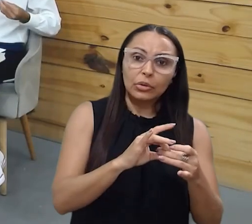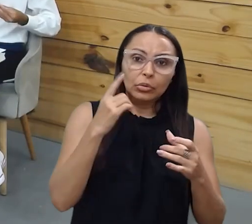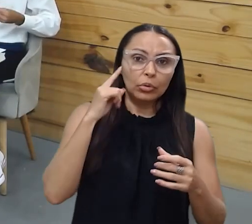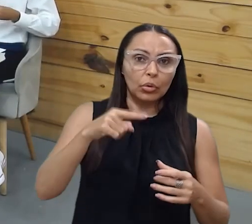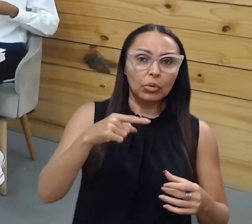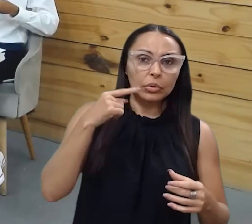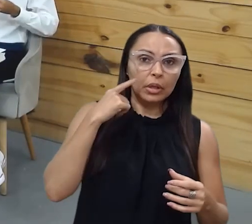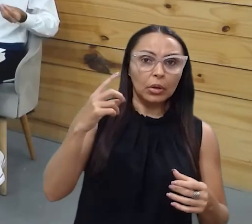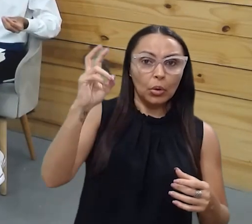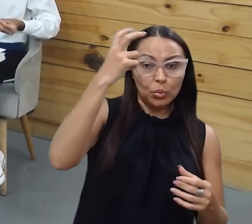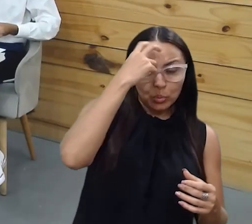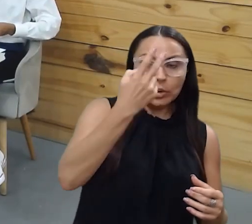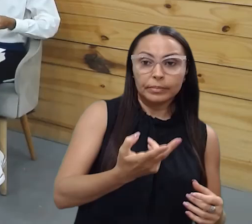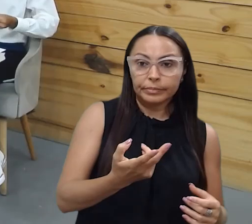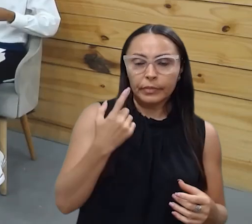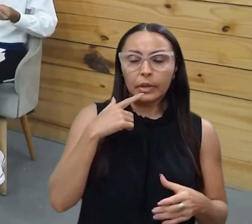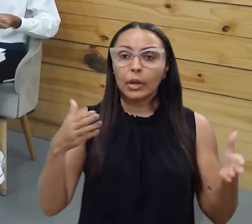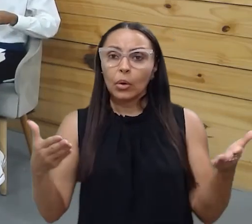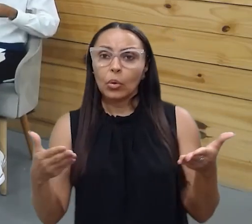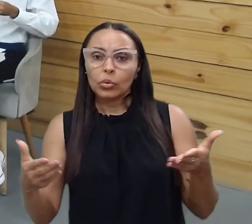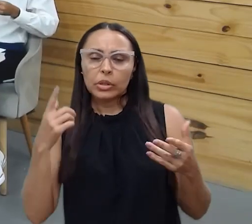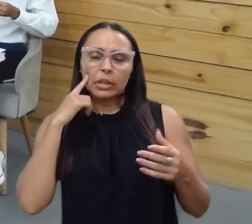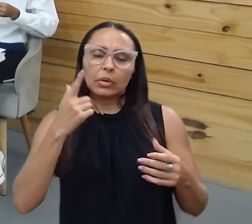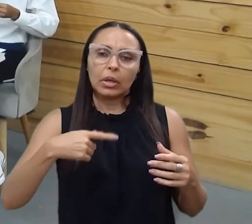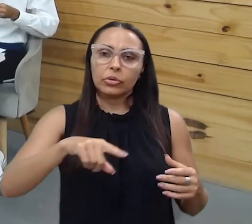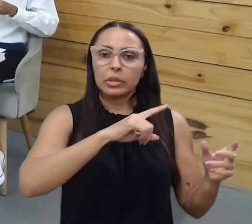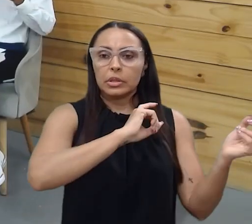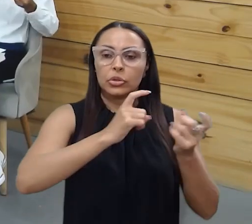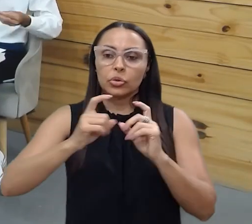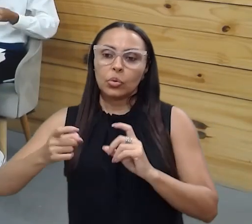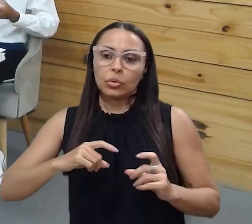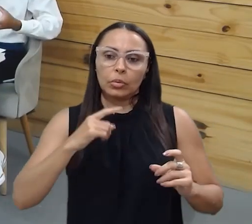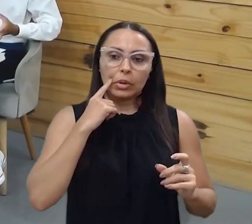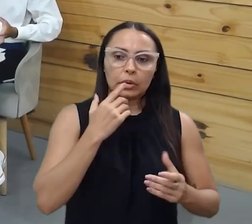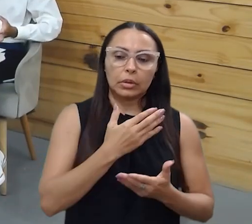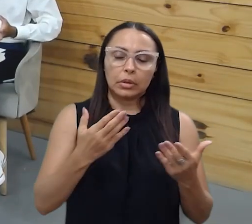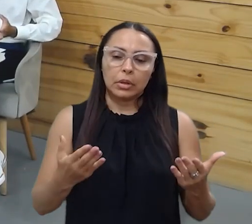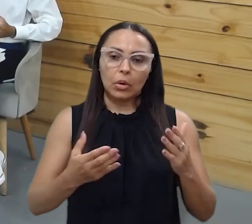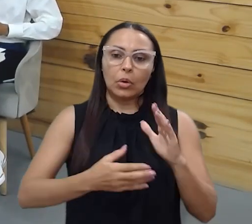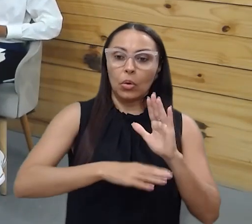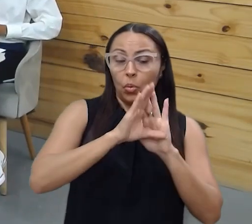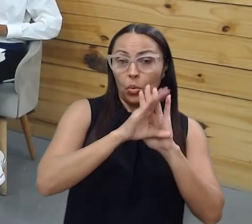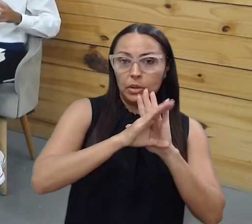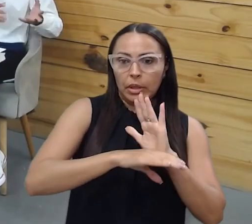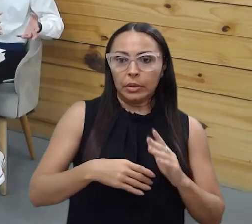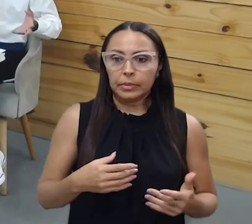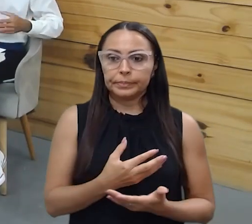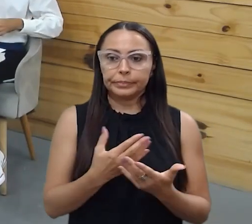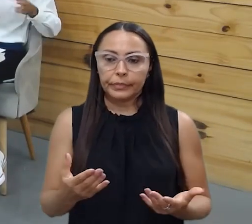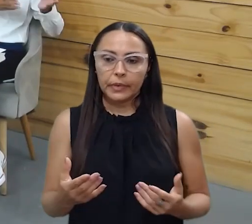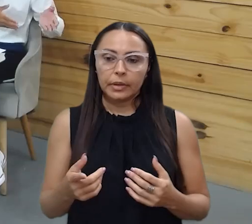raízes. Embora atualmente se discuta, né, numa noção, num conceito de identidade nacional, mas